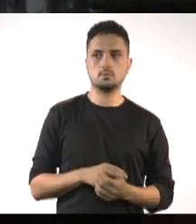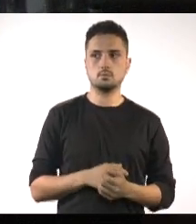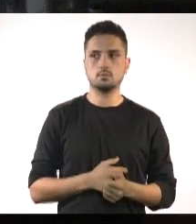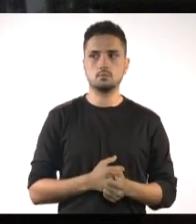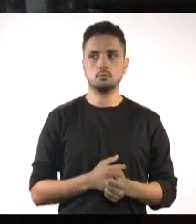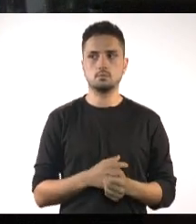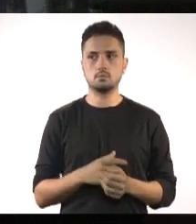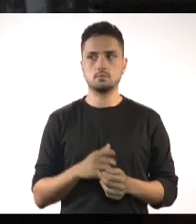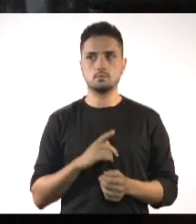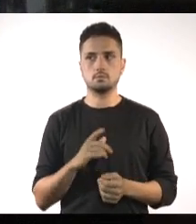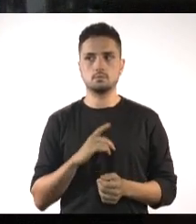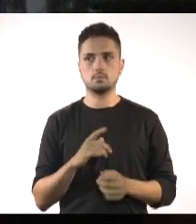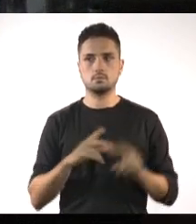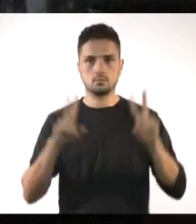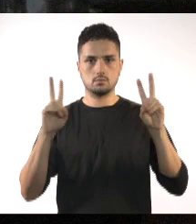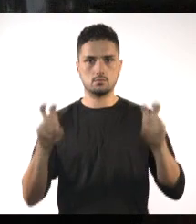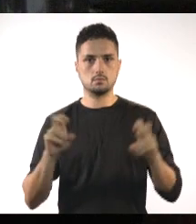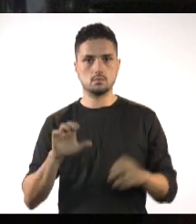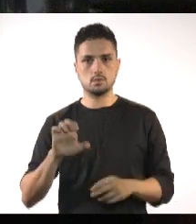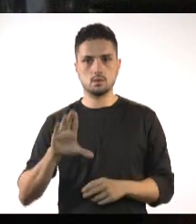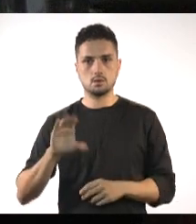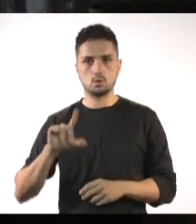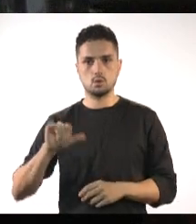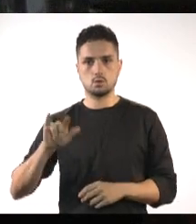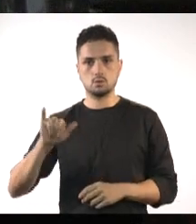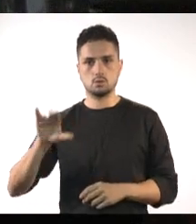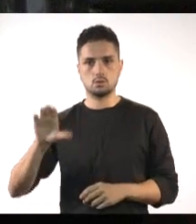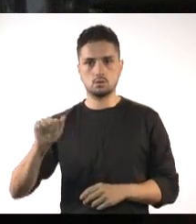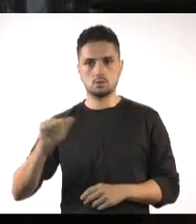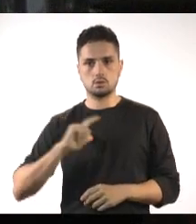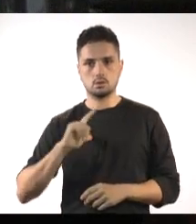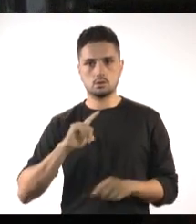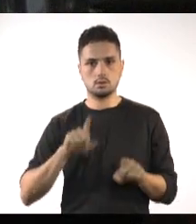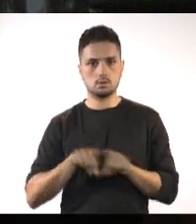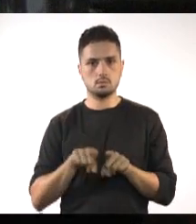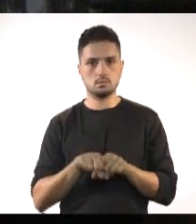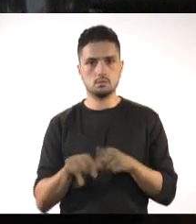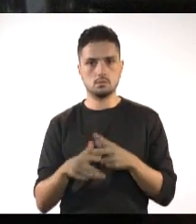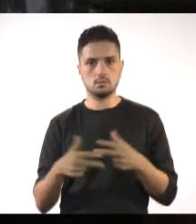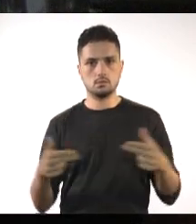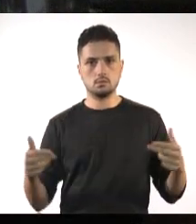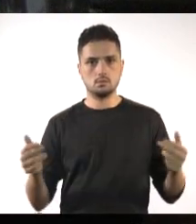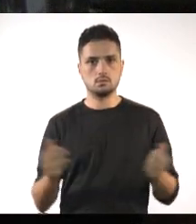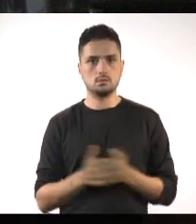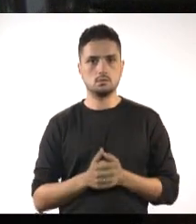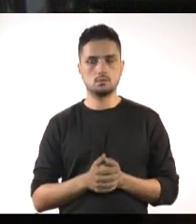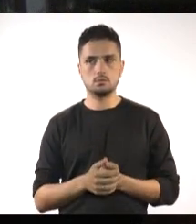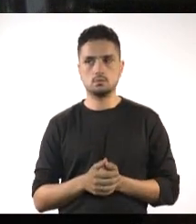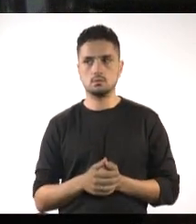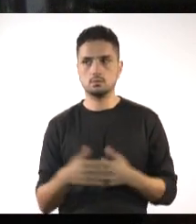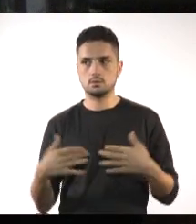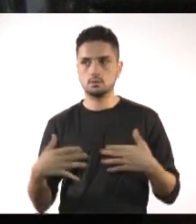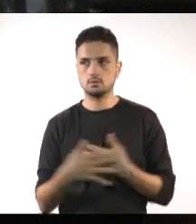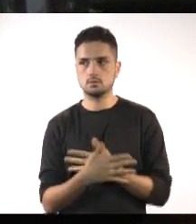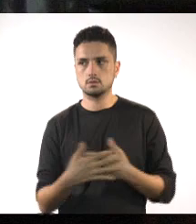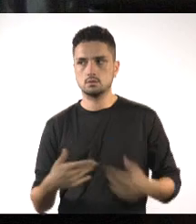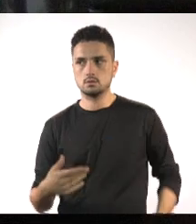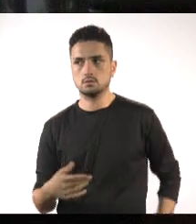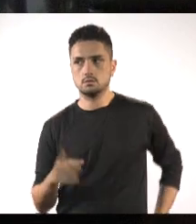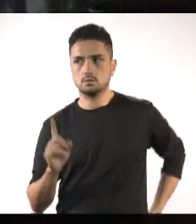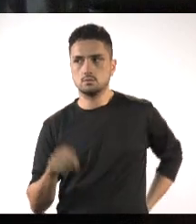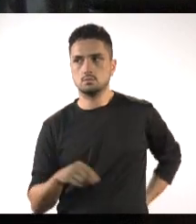sentir e ver a questão ecológica, que agora estamos vendo as consequências também nossa cidade, seja a